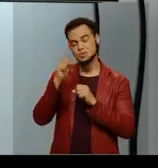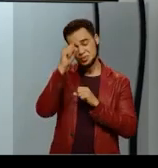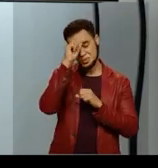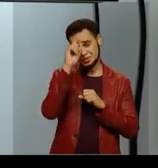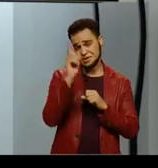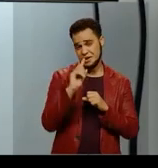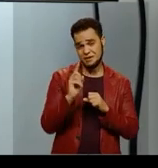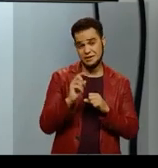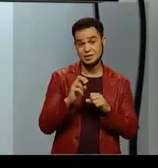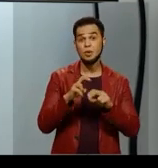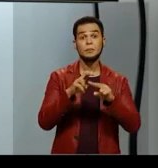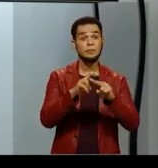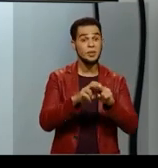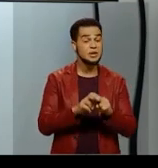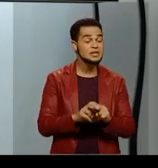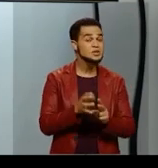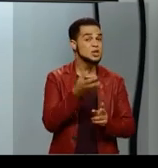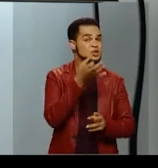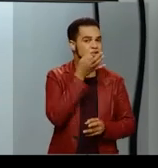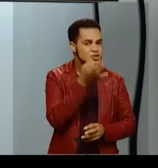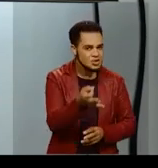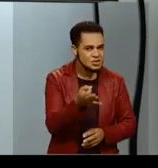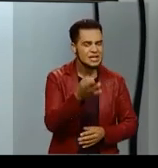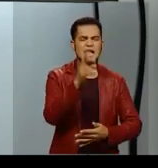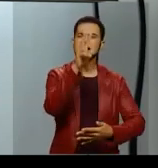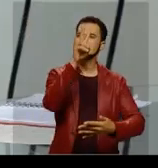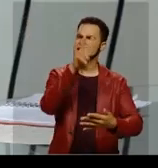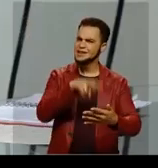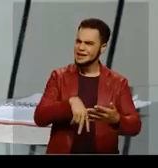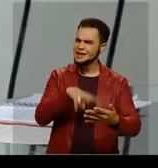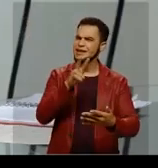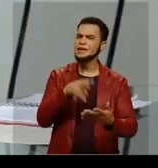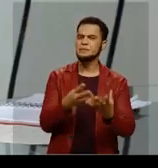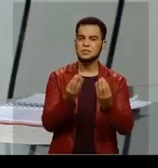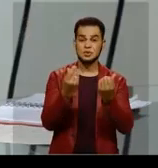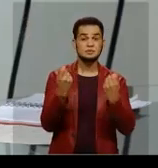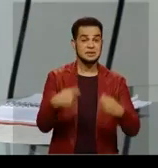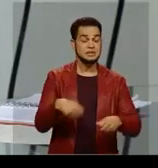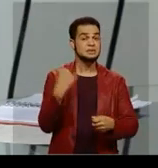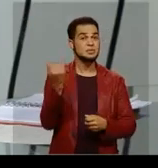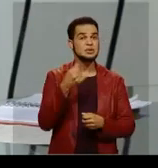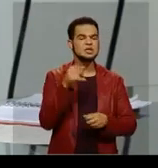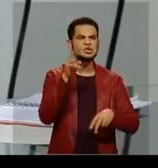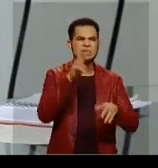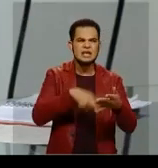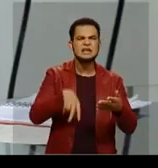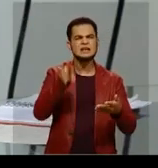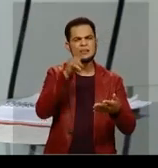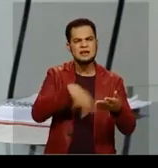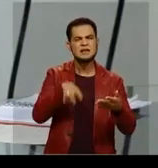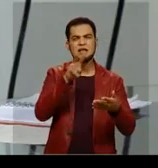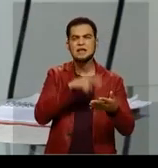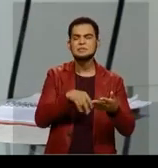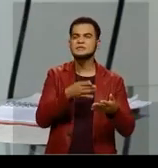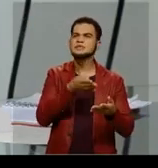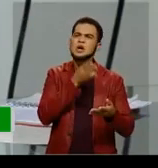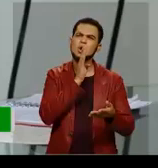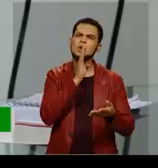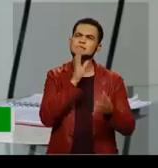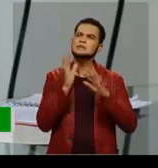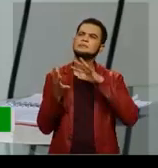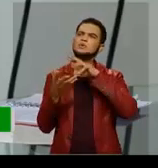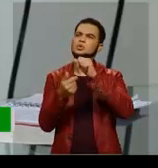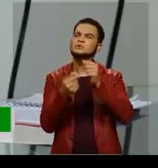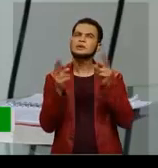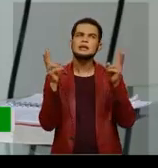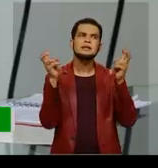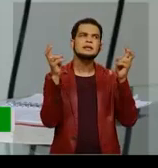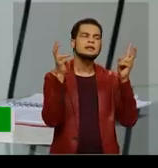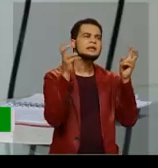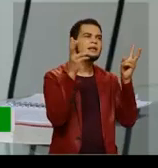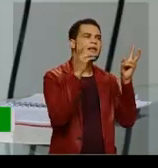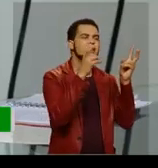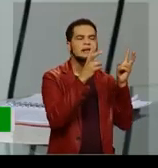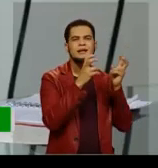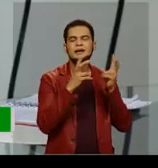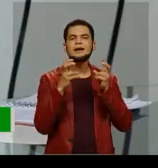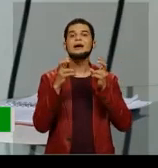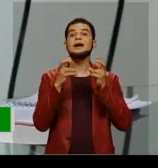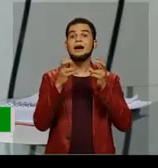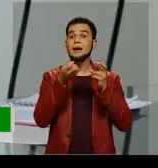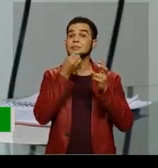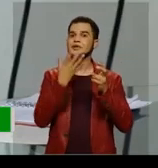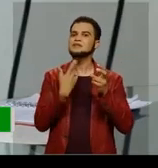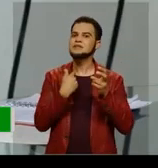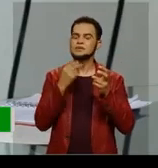bastante, né? Para ter conhecimento do mundo, para ter conhecimento do que está acontecendo na atualidade, para você fazer uma boa interpretação